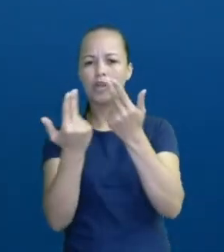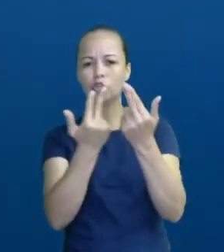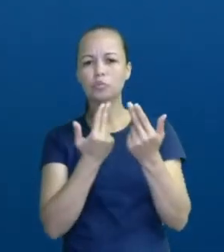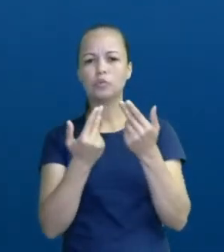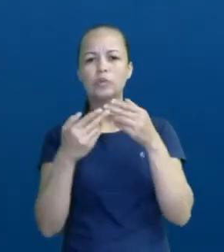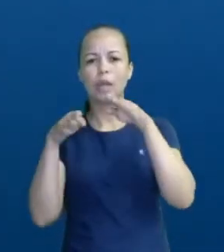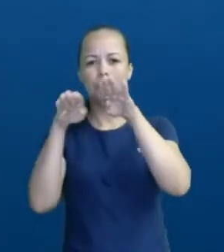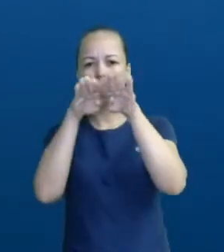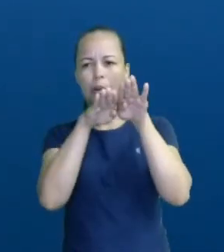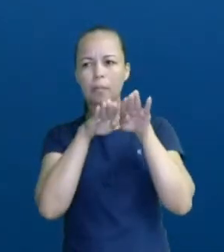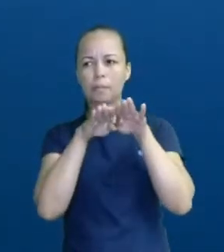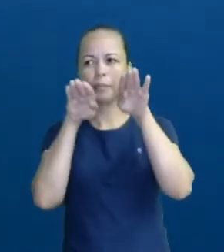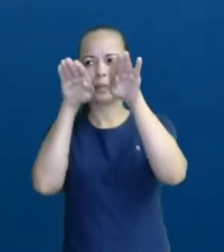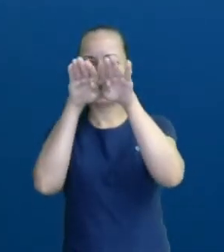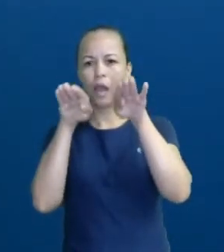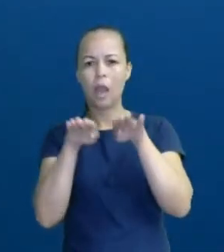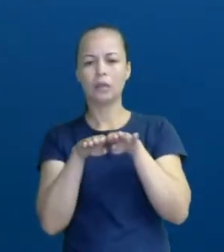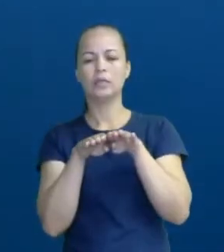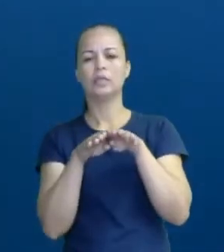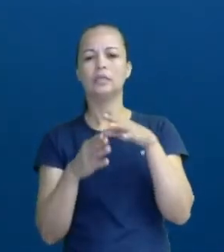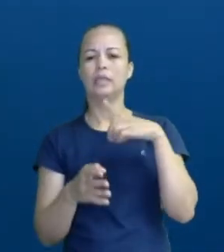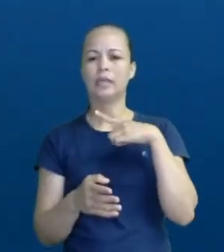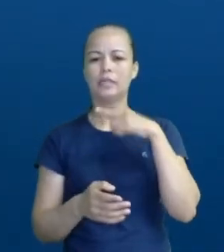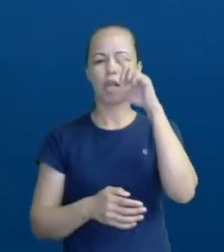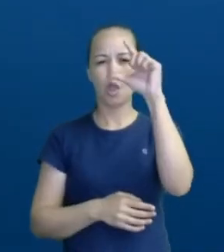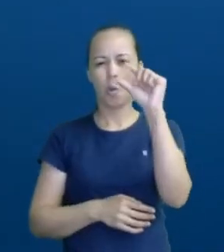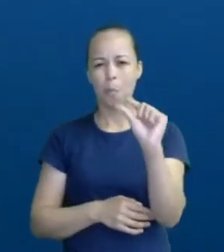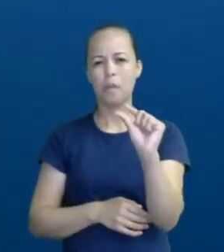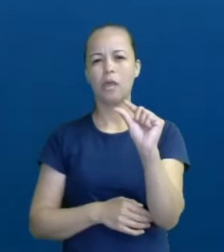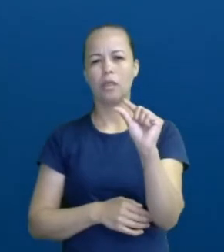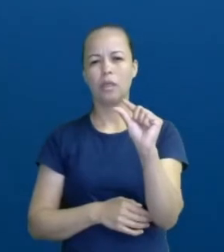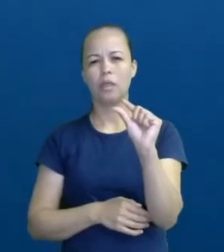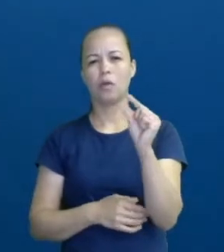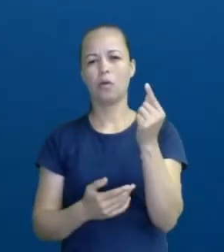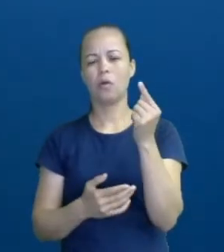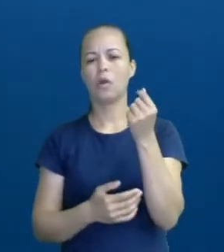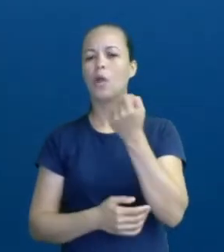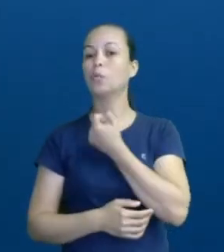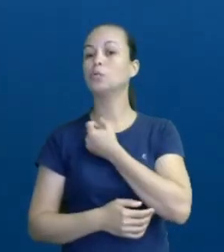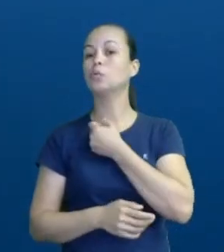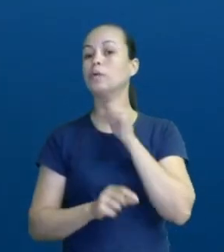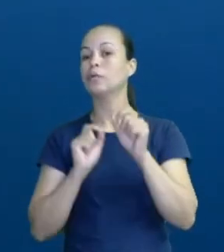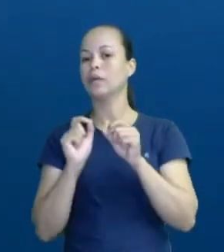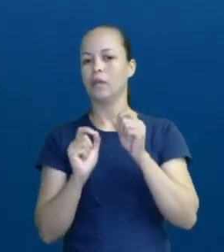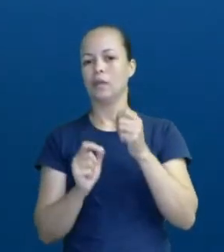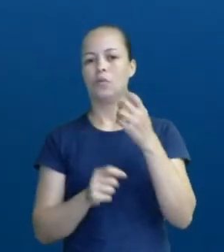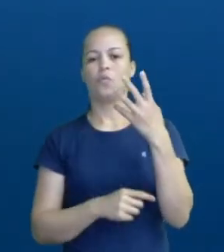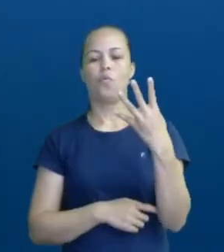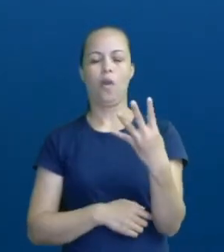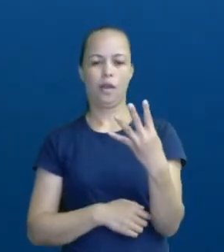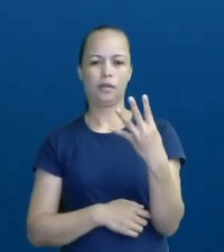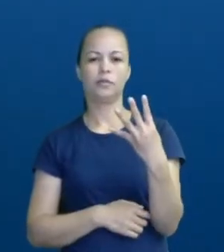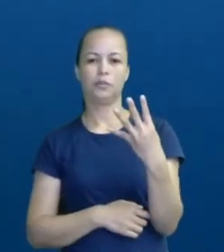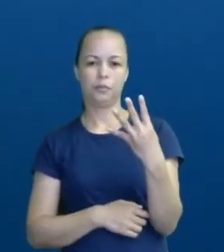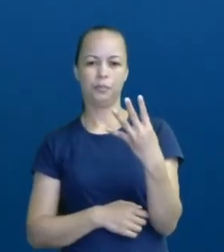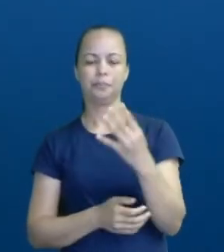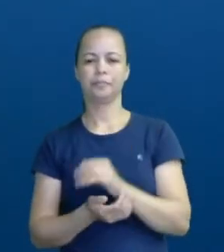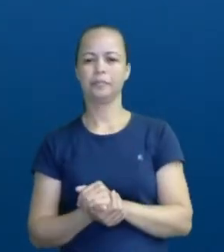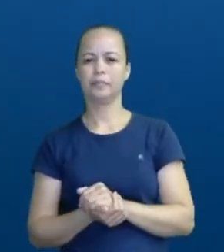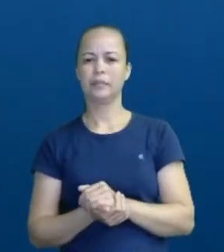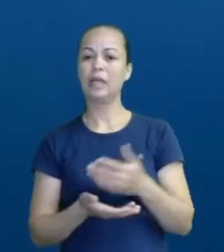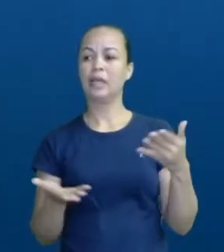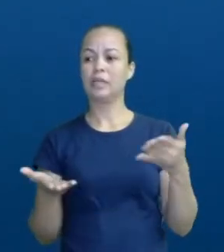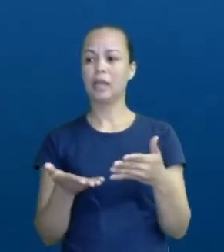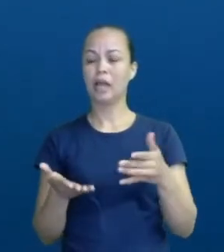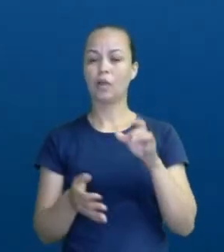tempo? E tem que ser o menor. Muito bem, é o número 4. E agora, só para a